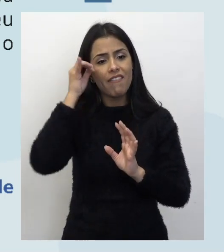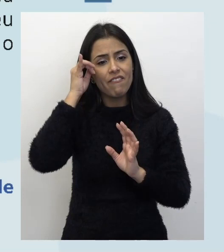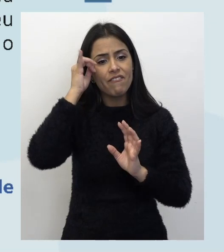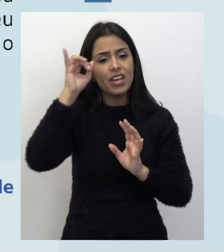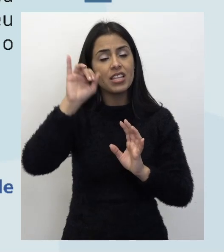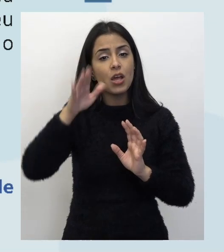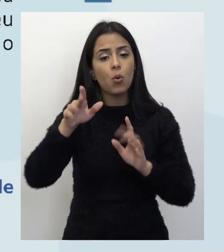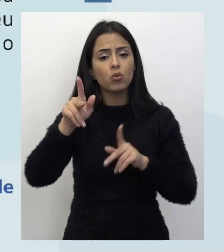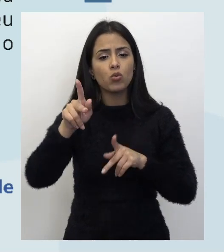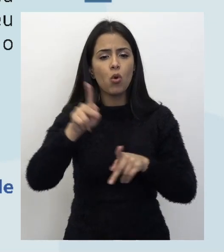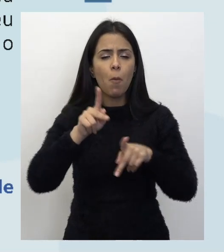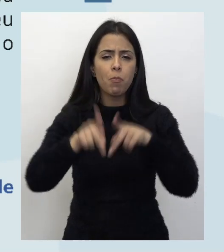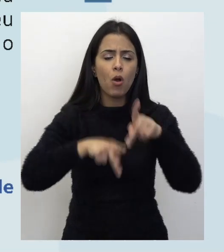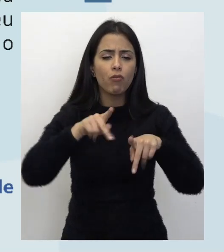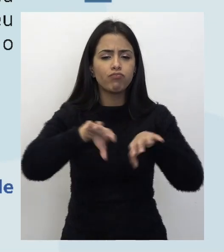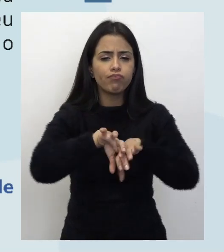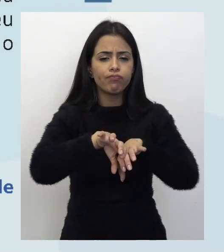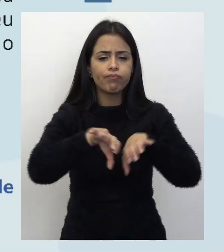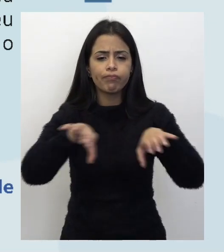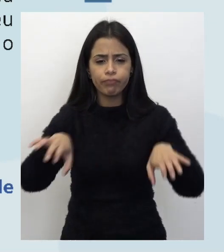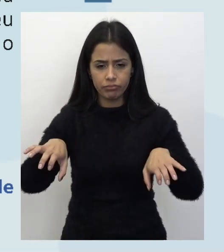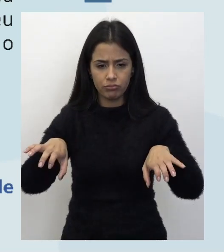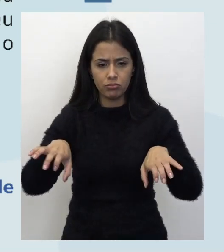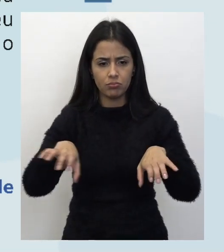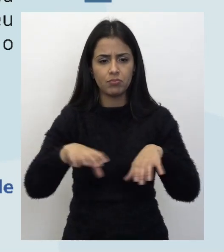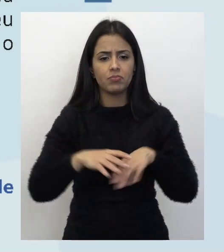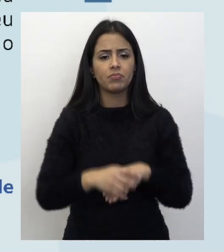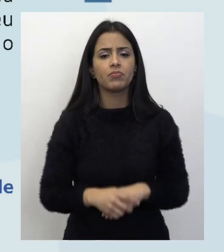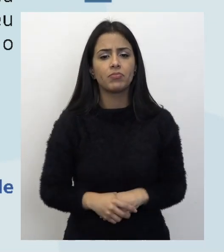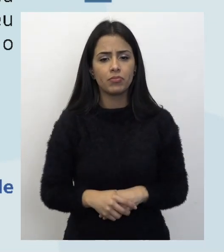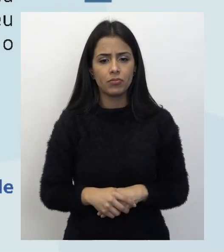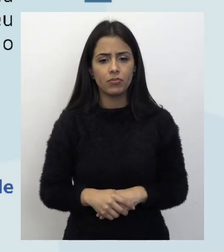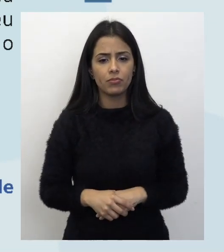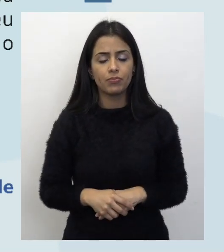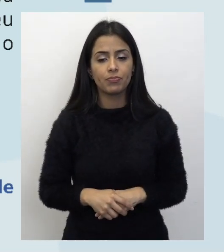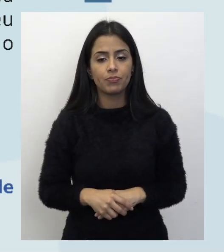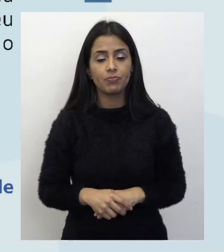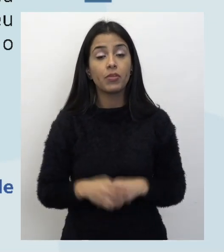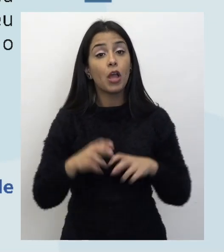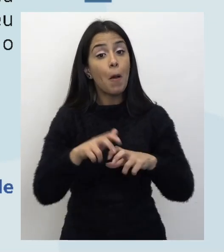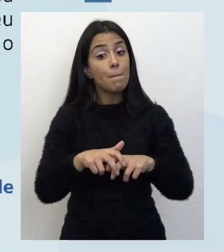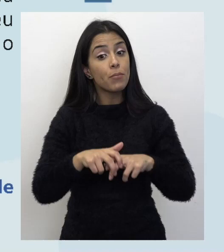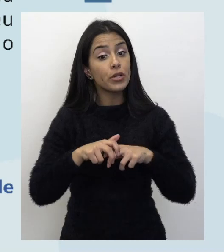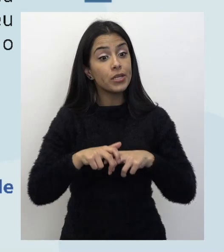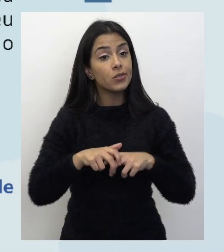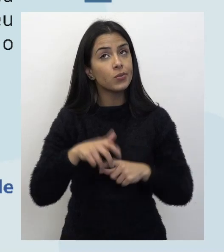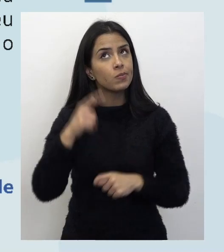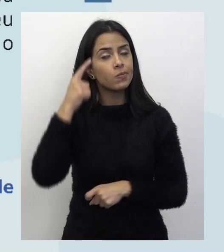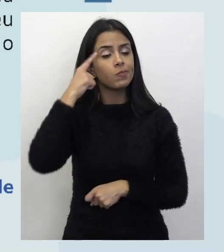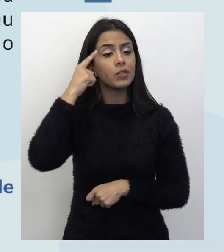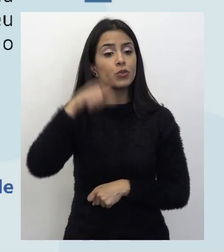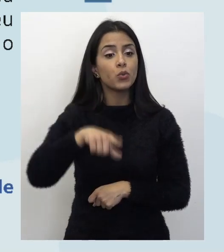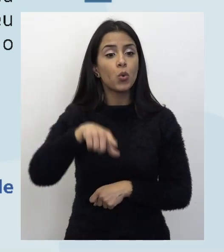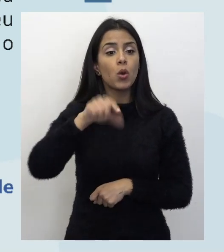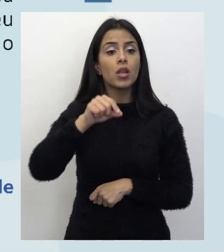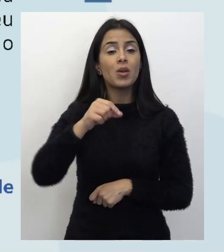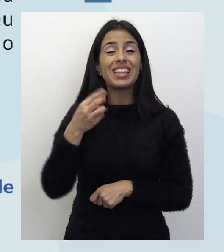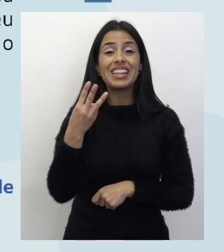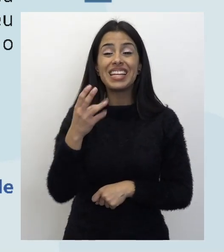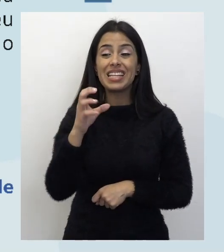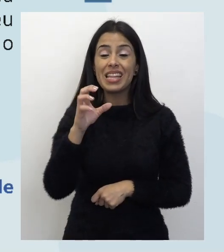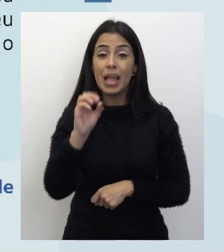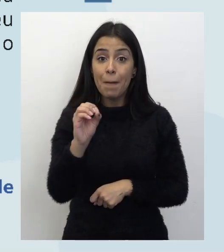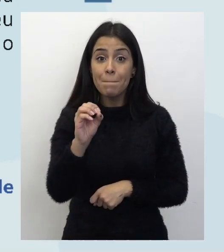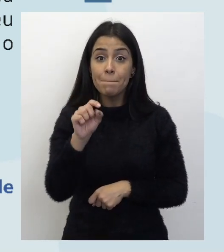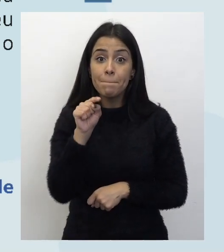força para solidificar o seu poder, quando se afastasse desses povos. Por isso, escolheu entre eles